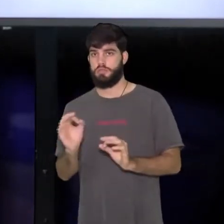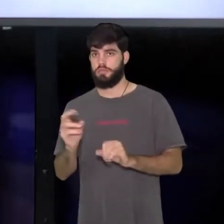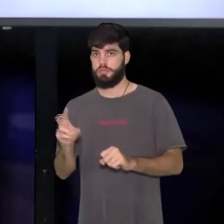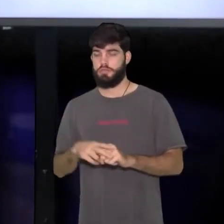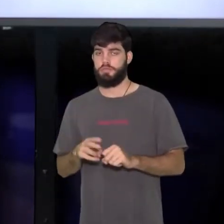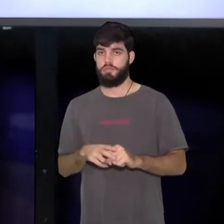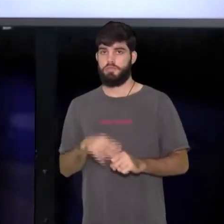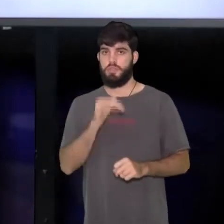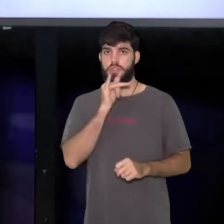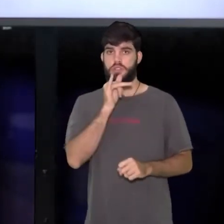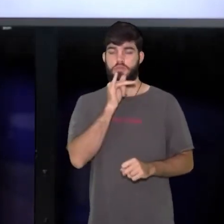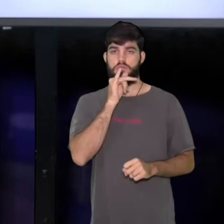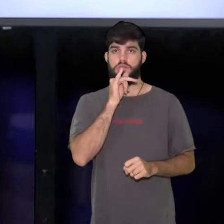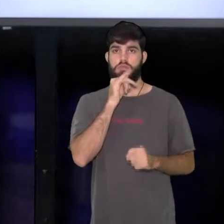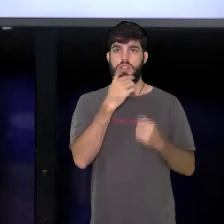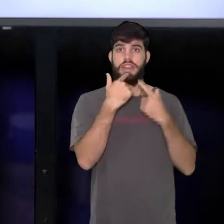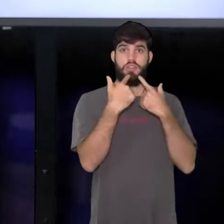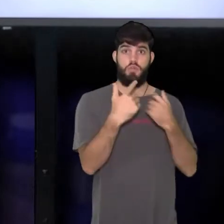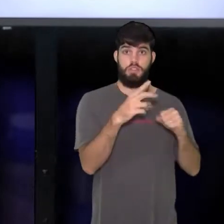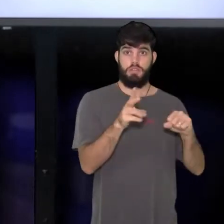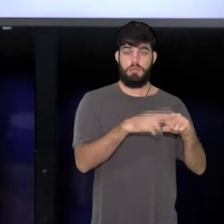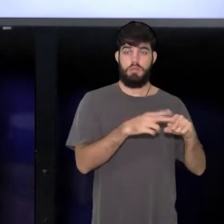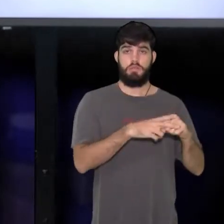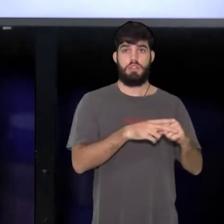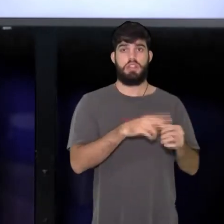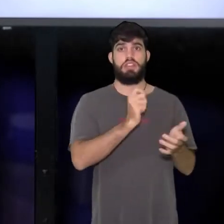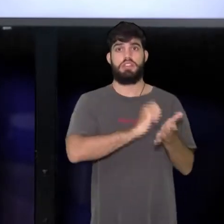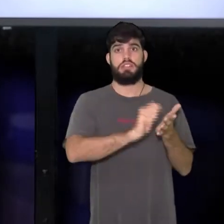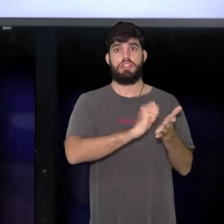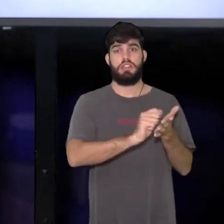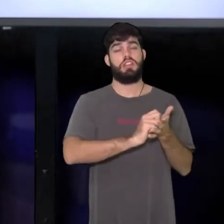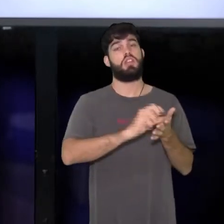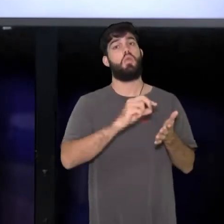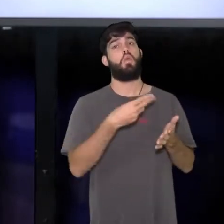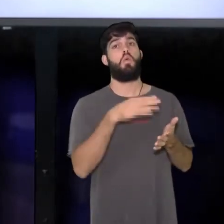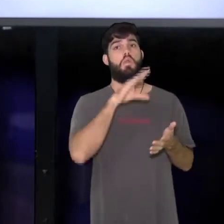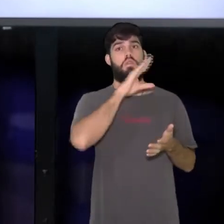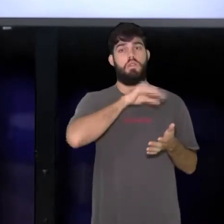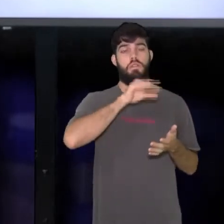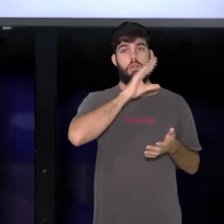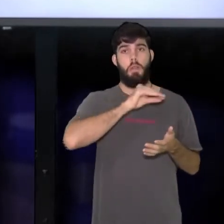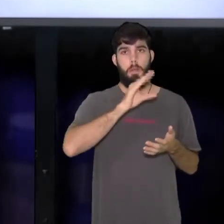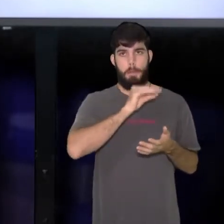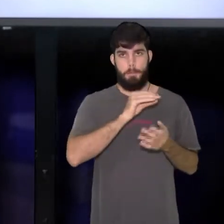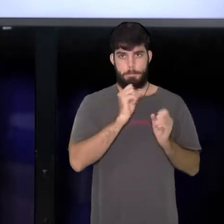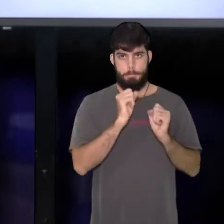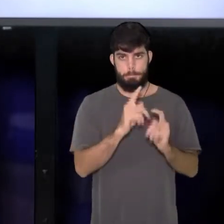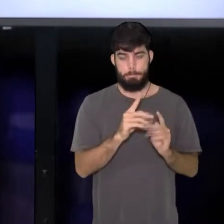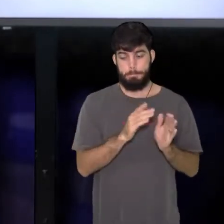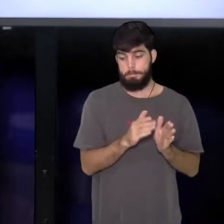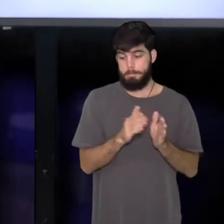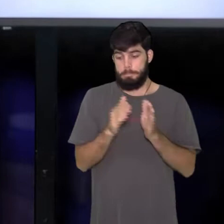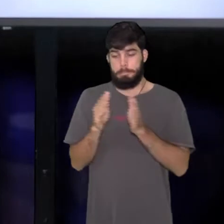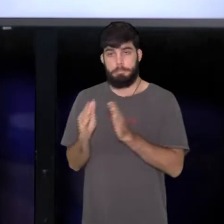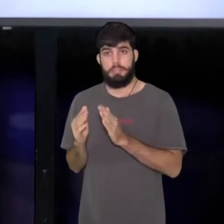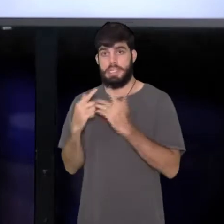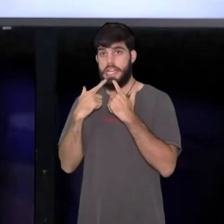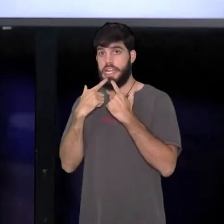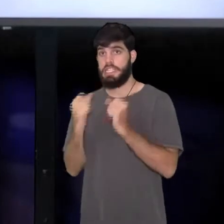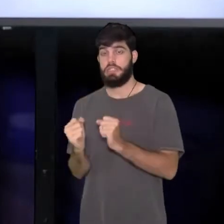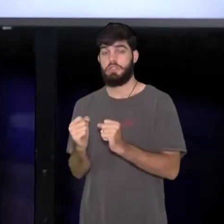apenas palavras, sejam elas escritas ou faladas. Já a linguagem não